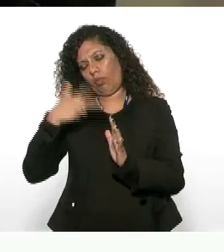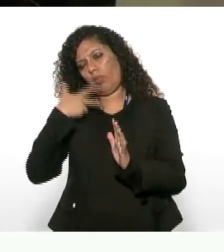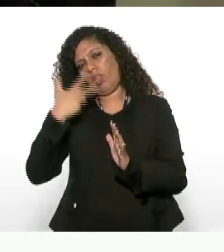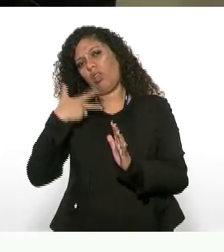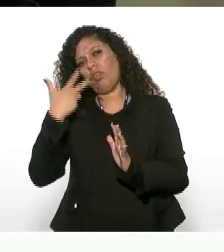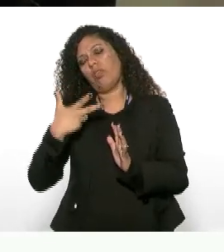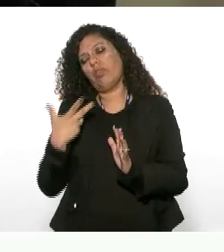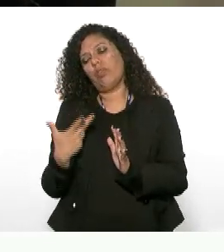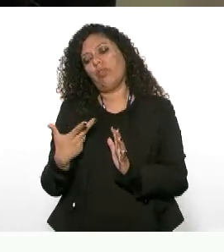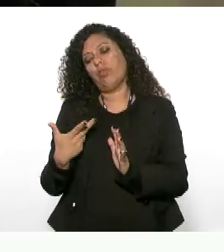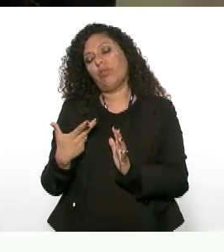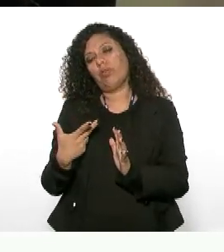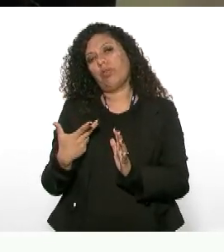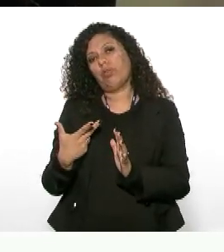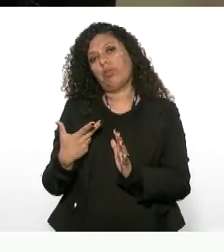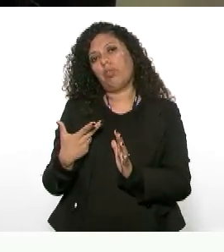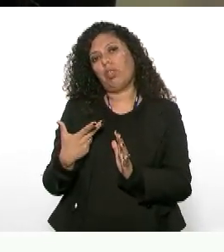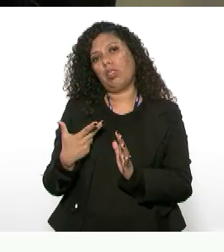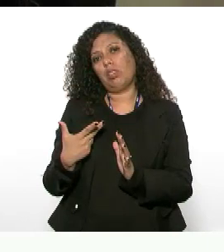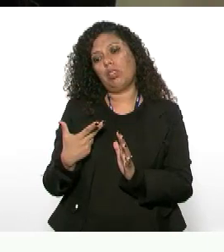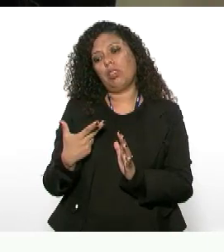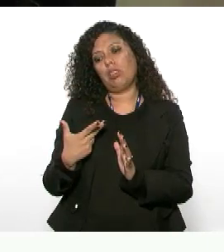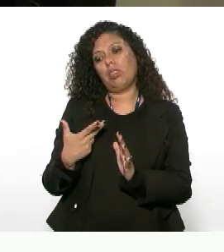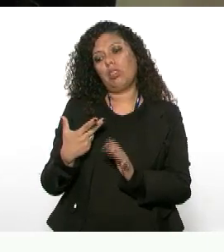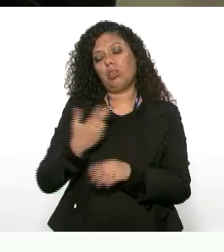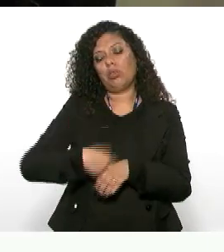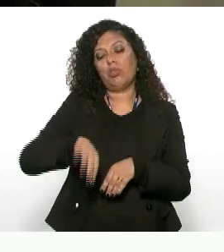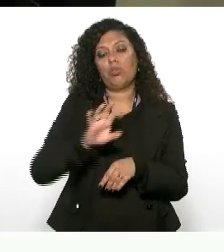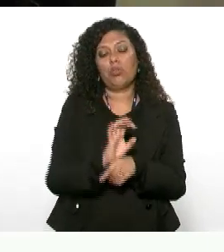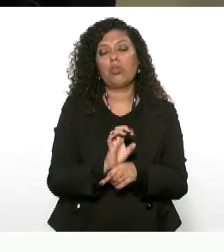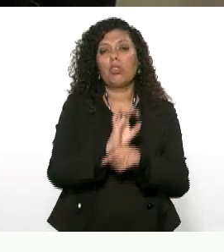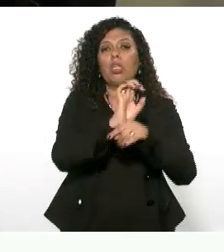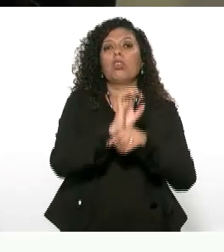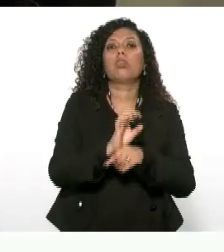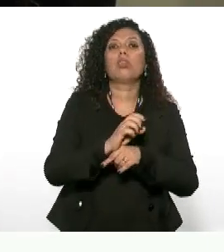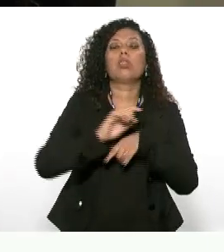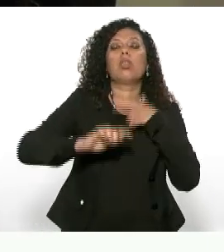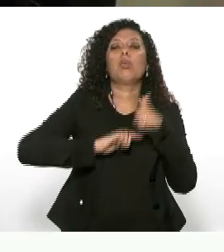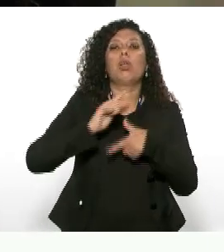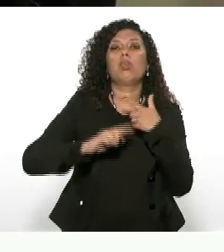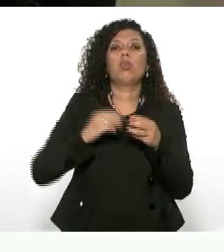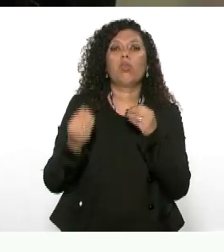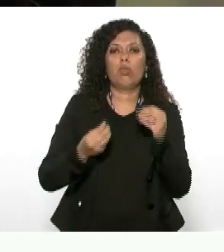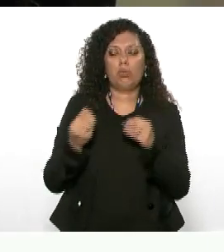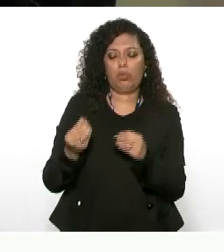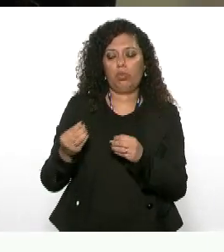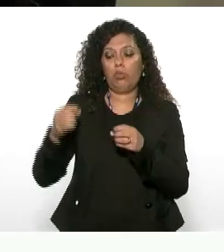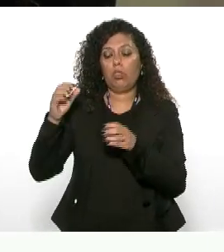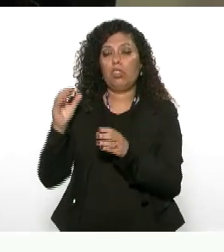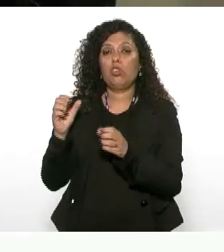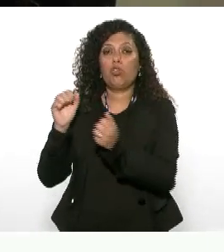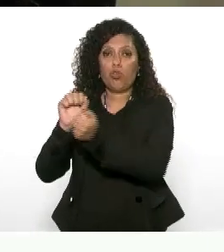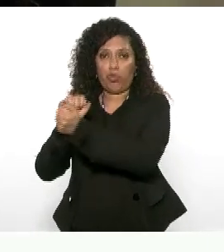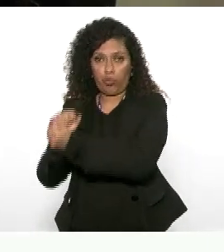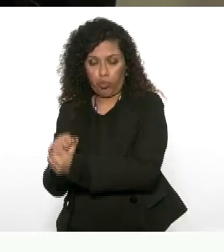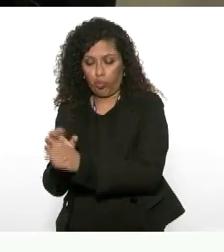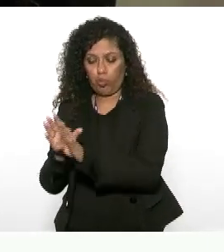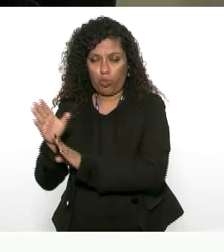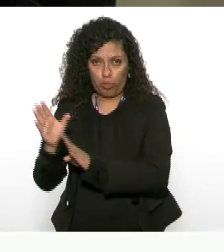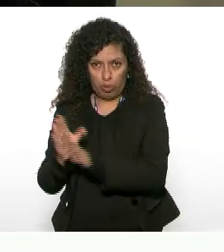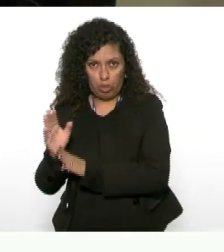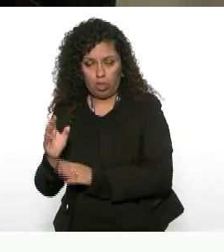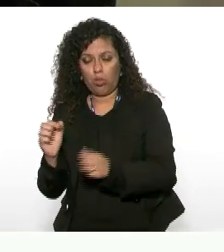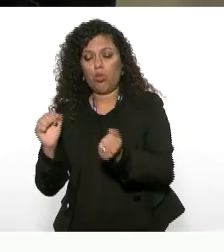né, são os condicionantes para habilitação, que é a instituição e funcionamento do Conselho, do